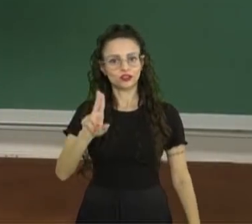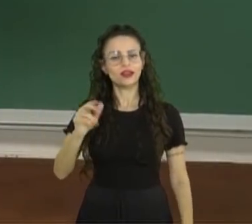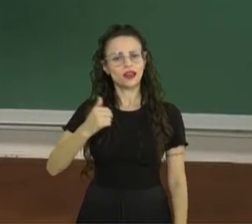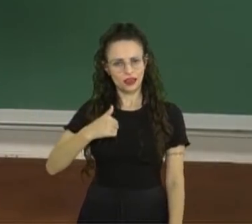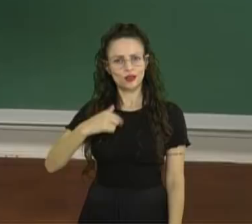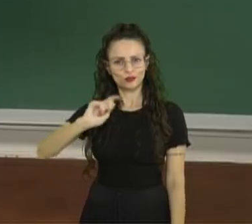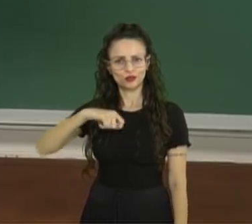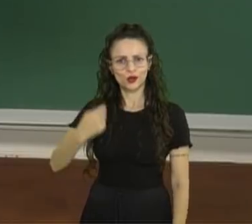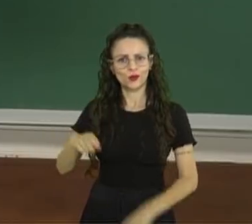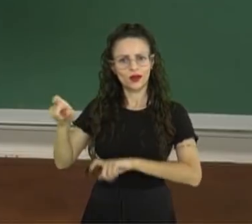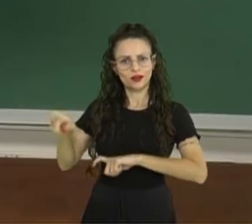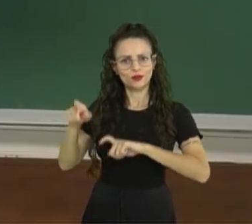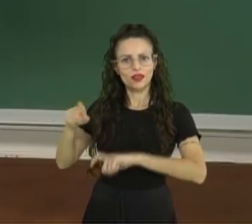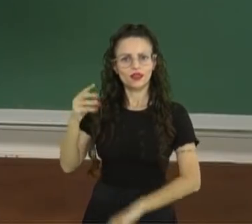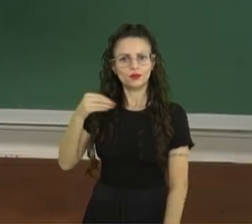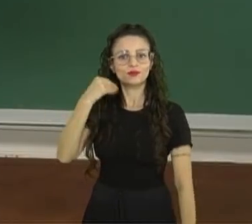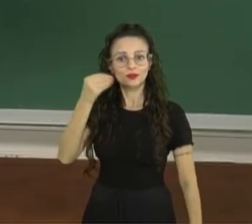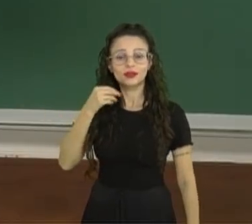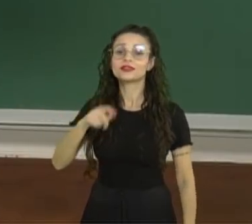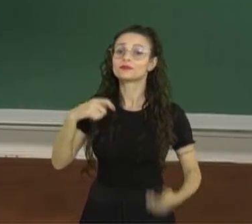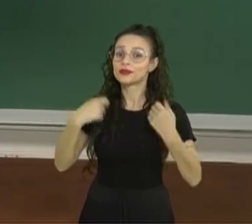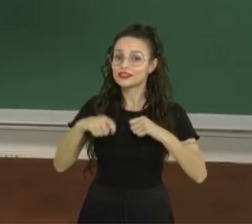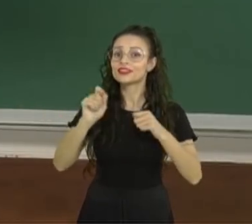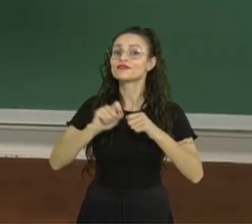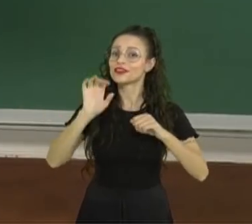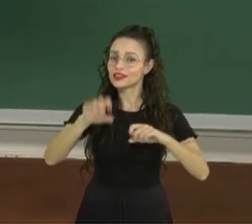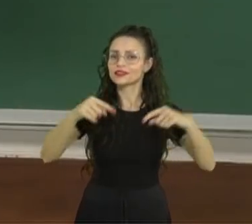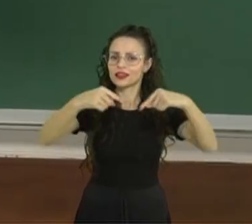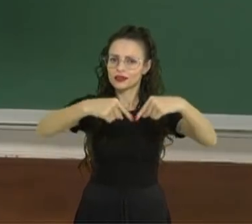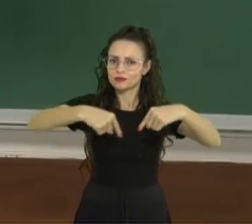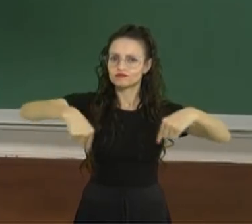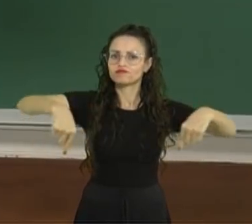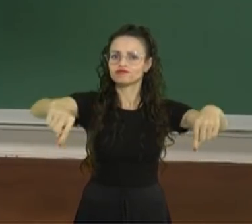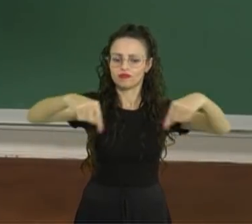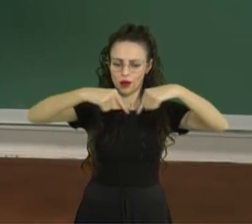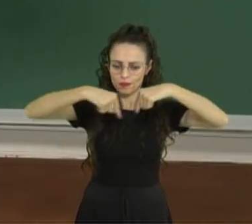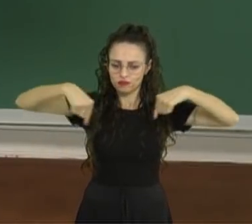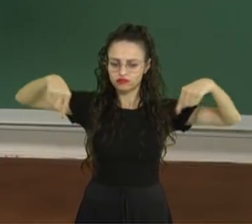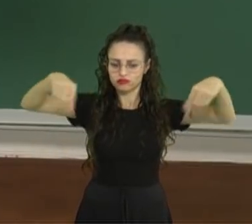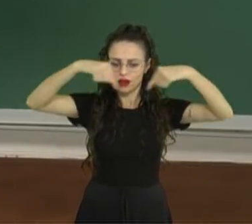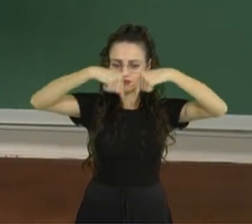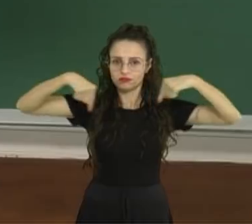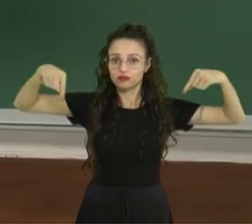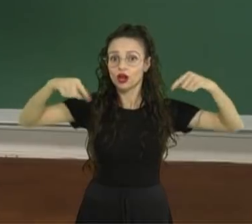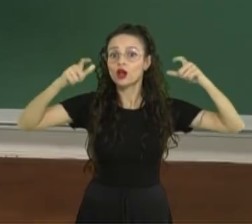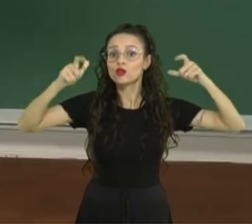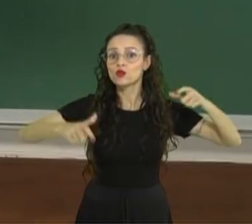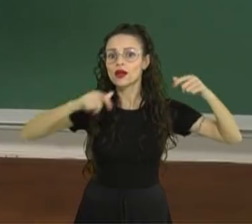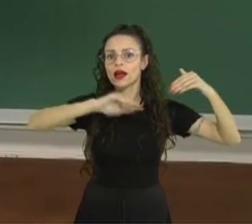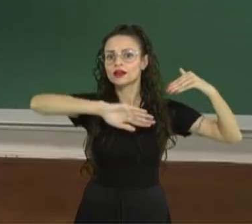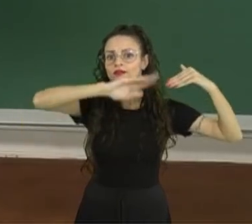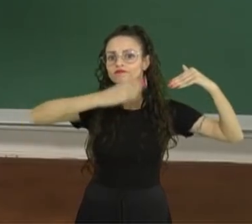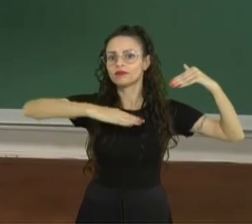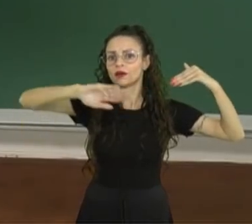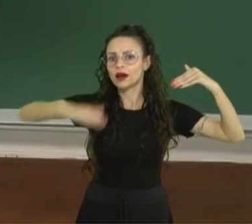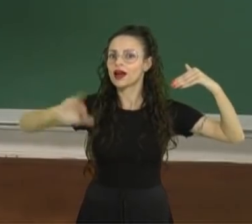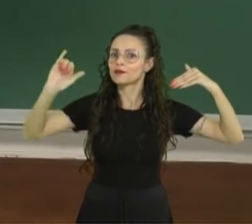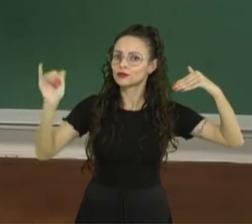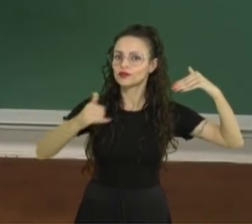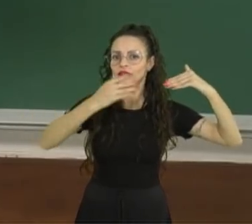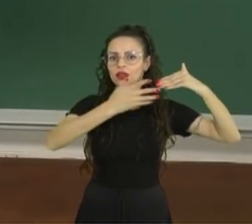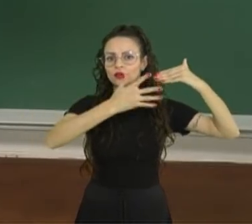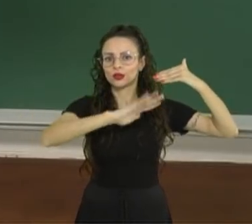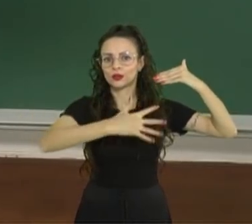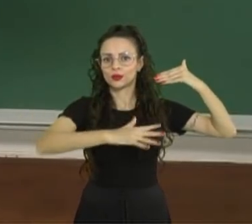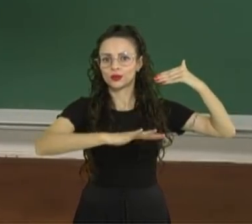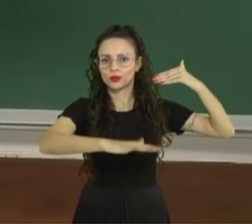agricultor, já tive a experiência de precisei fazer curvas de nível numa região mais alta para se aproveitar a região.